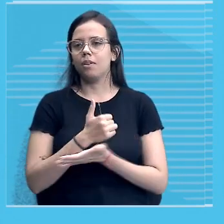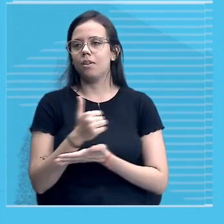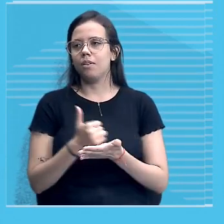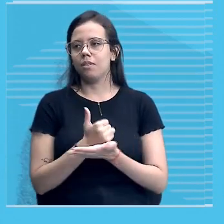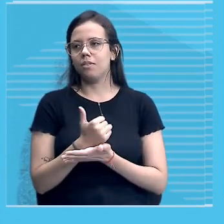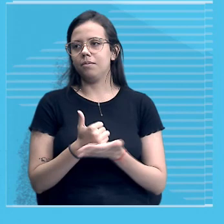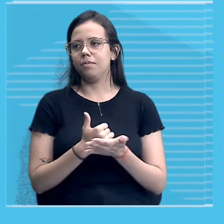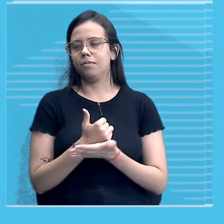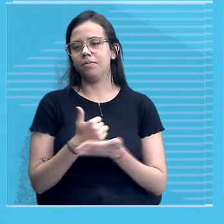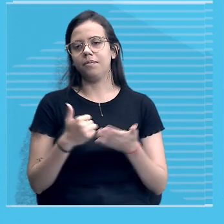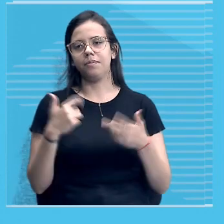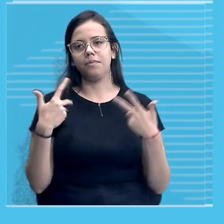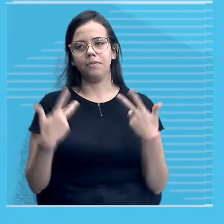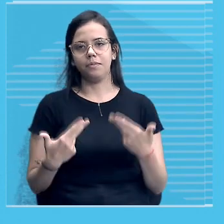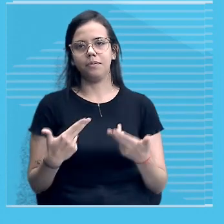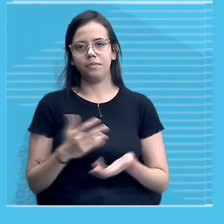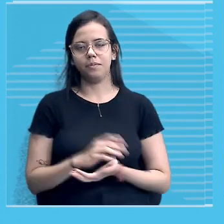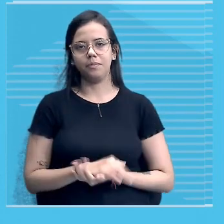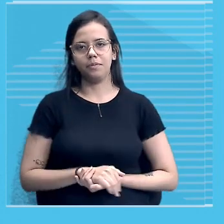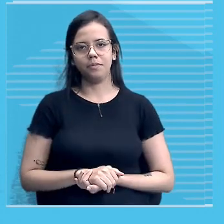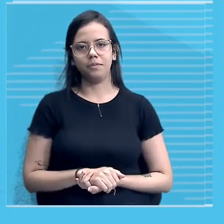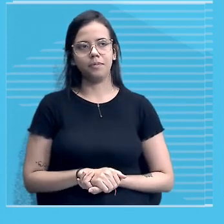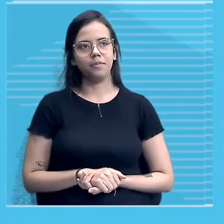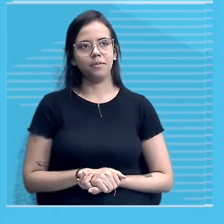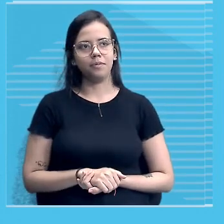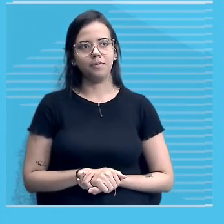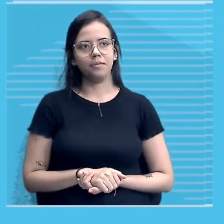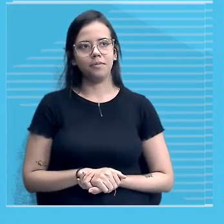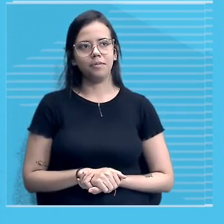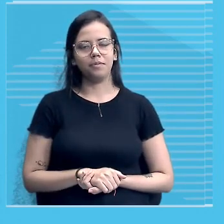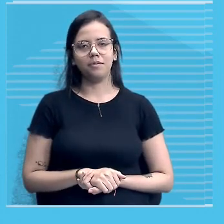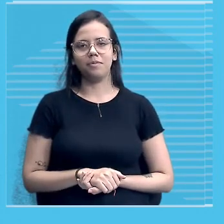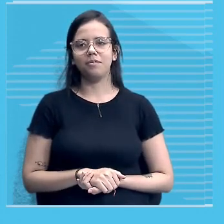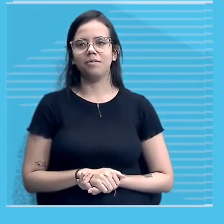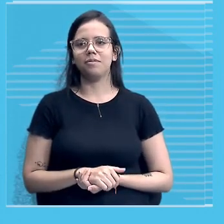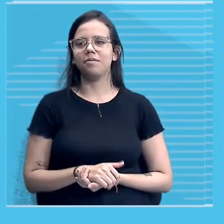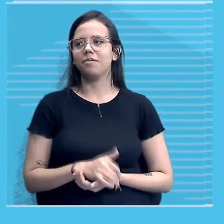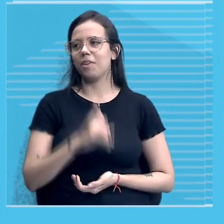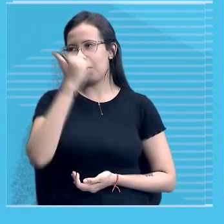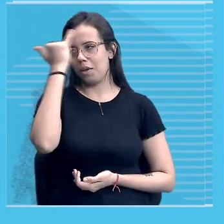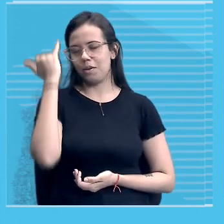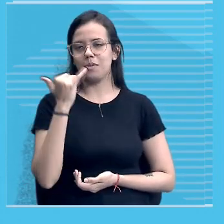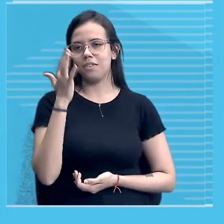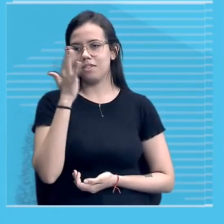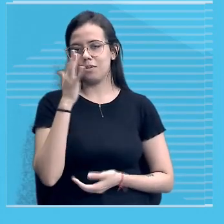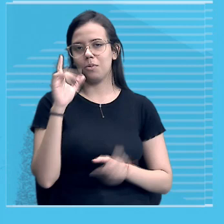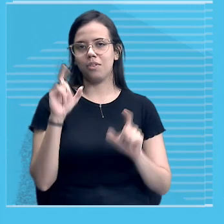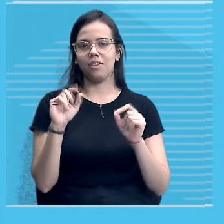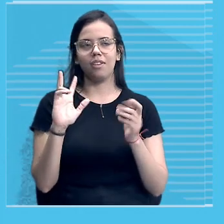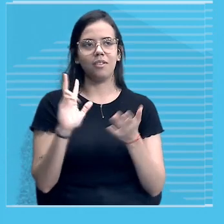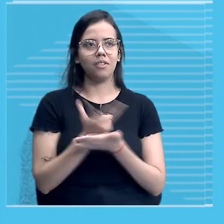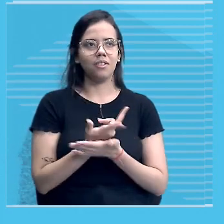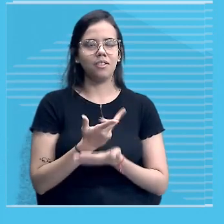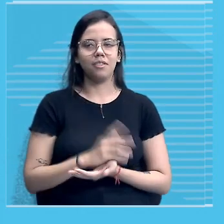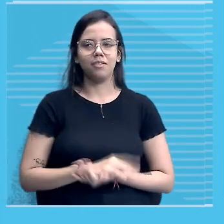eu tenho que colocar tudo na mesma base para mim olhar Aurora tá olhando aqui no enterro do sei o que que tá acontecendo